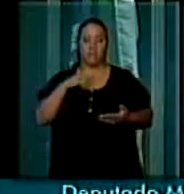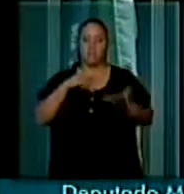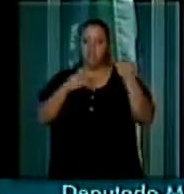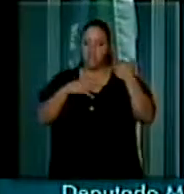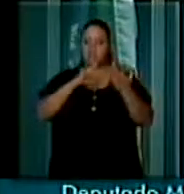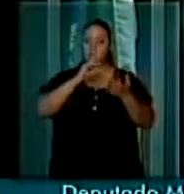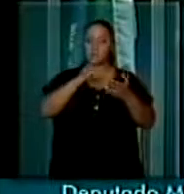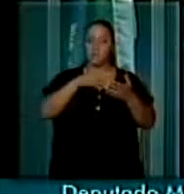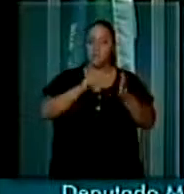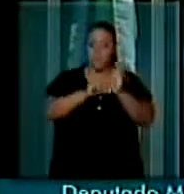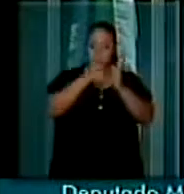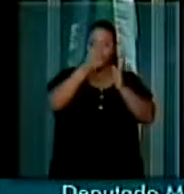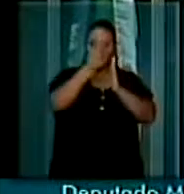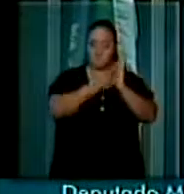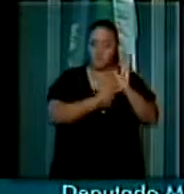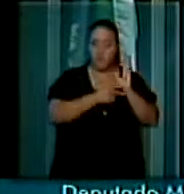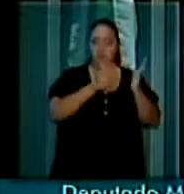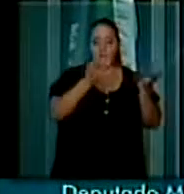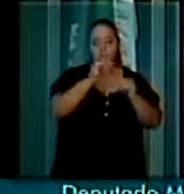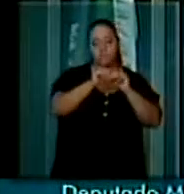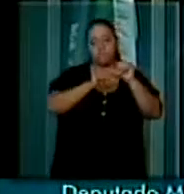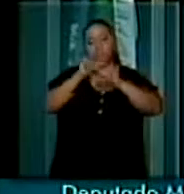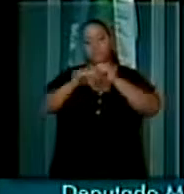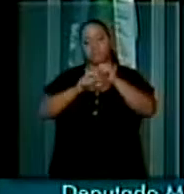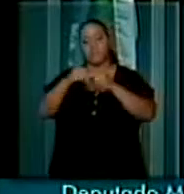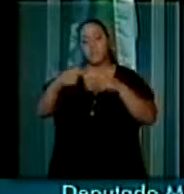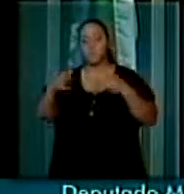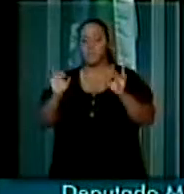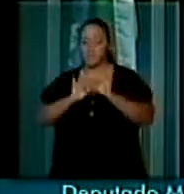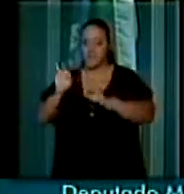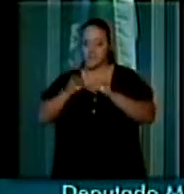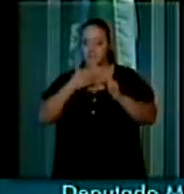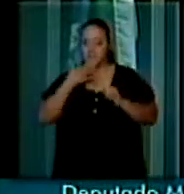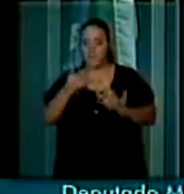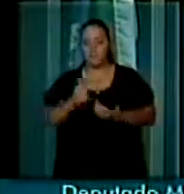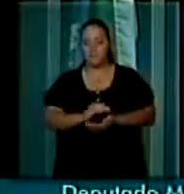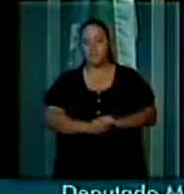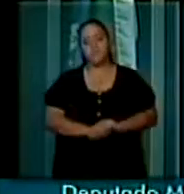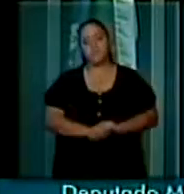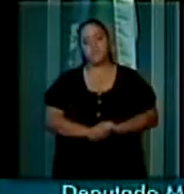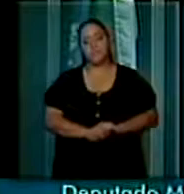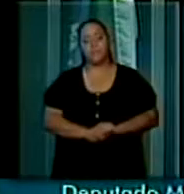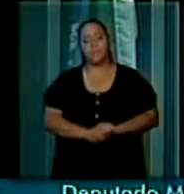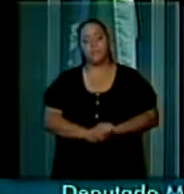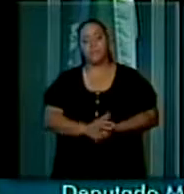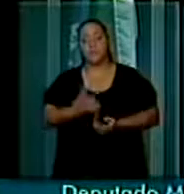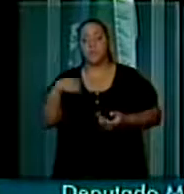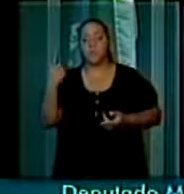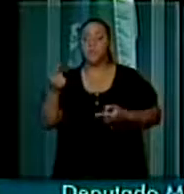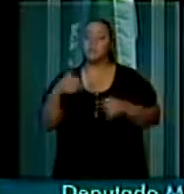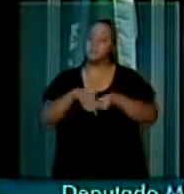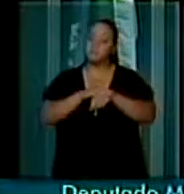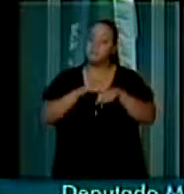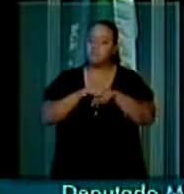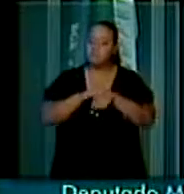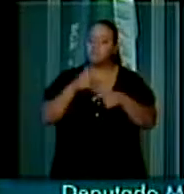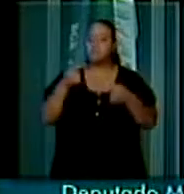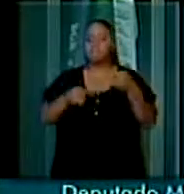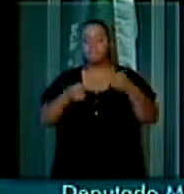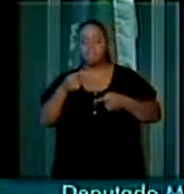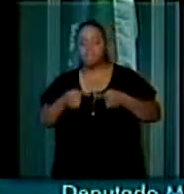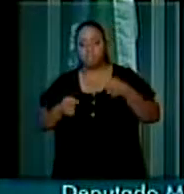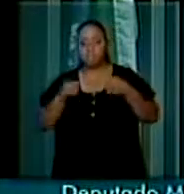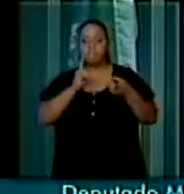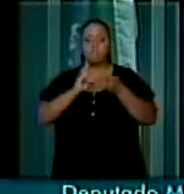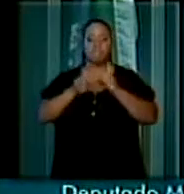original. Ficou formatado, depois de muito diálogo, depois de muito debate, depois de